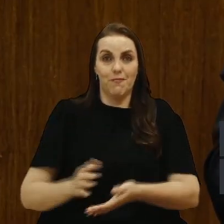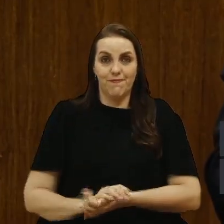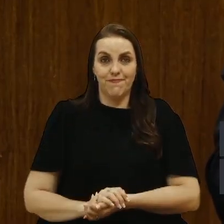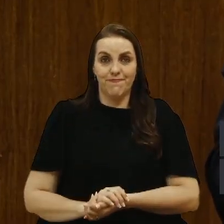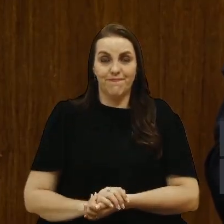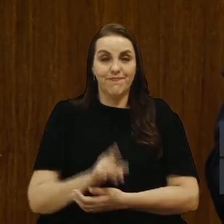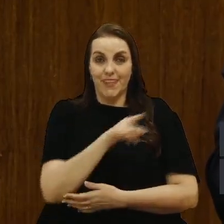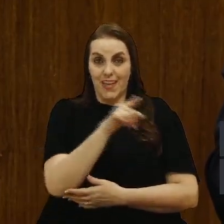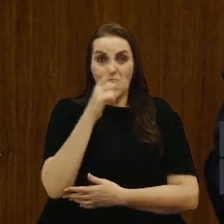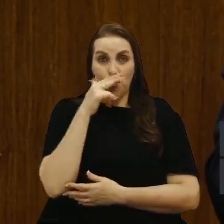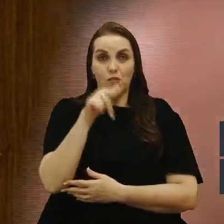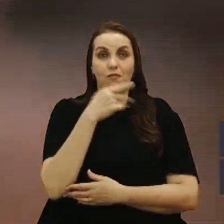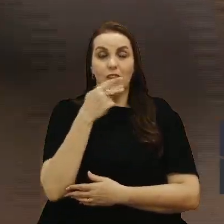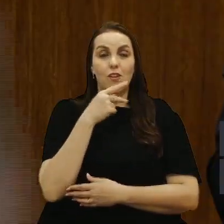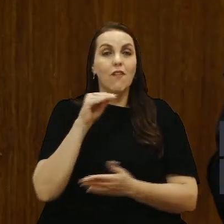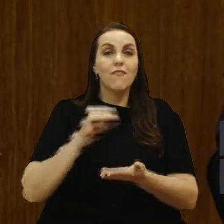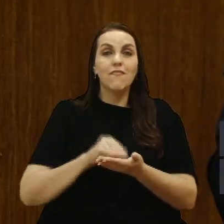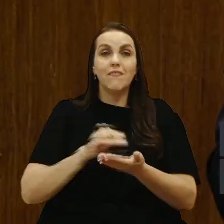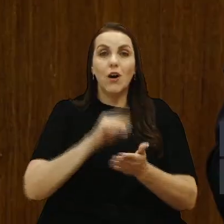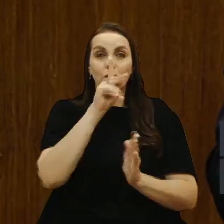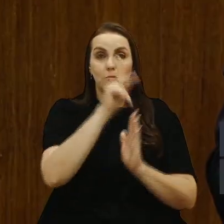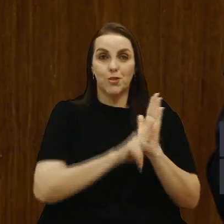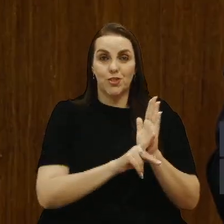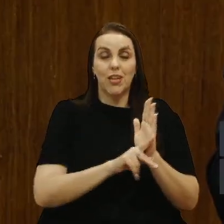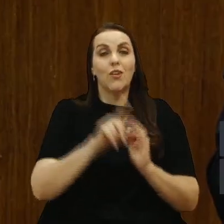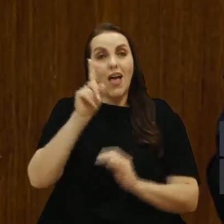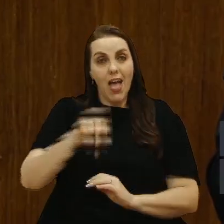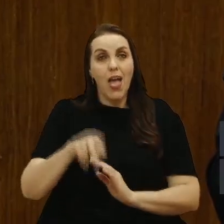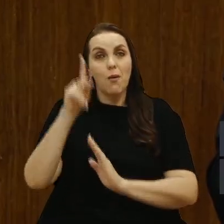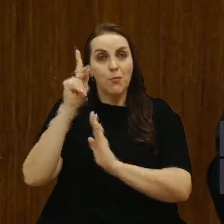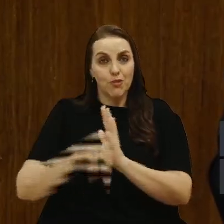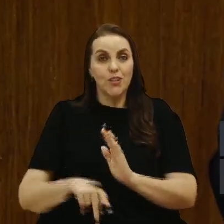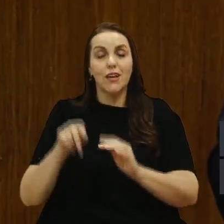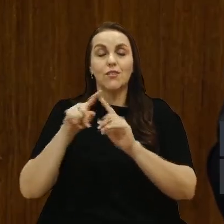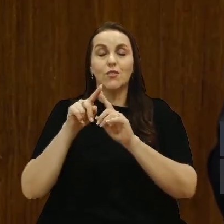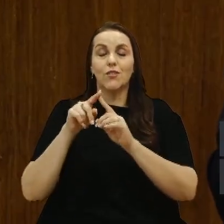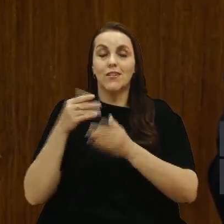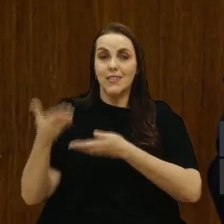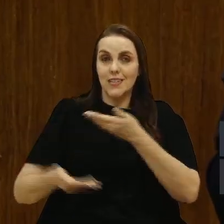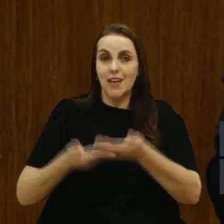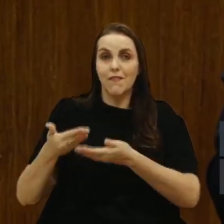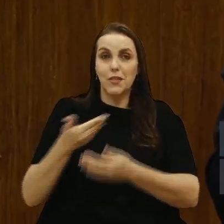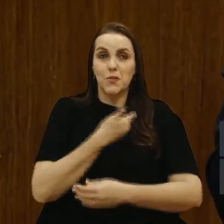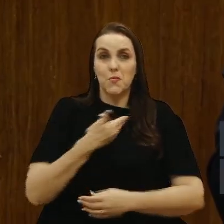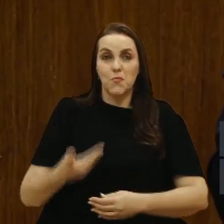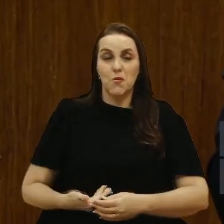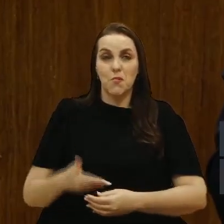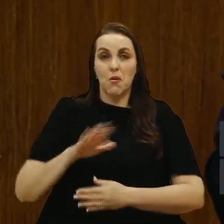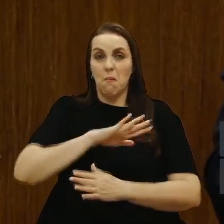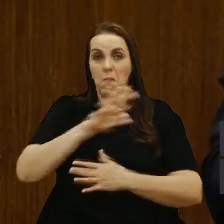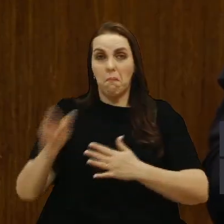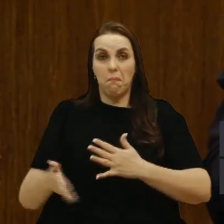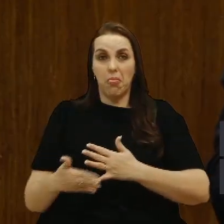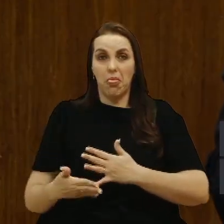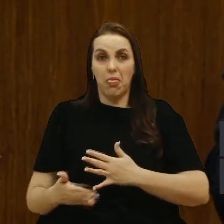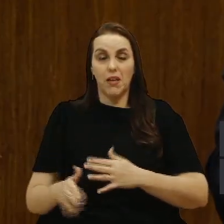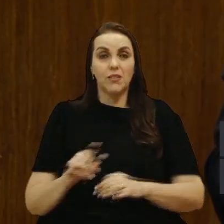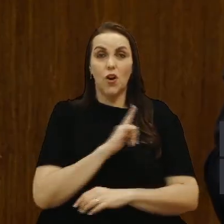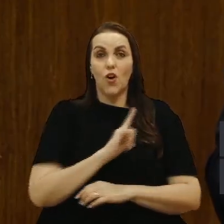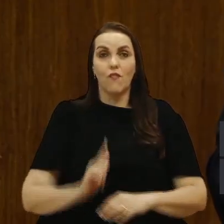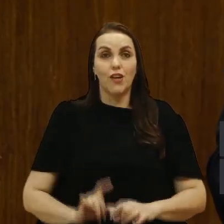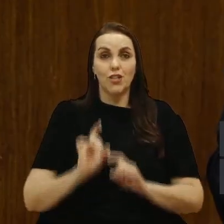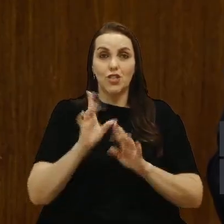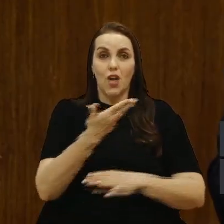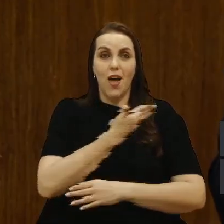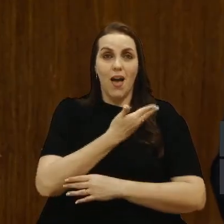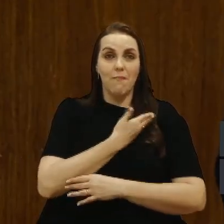não é falta de projeto, é um projeto que coloca os serviços públicos em último lugar e que é um governo feito somente para os amigos do